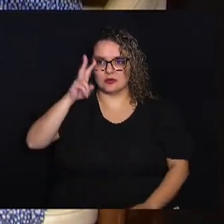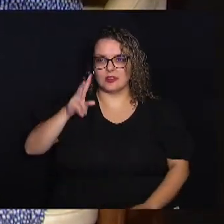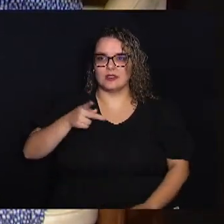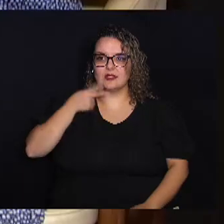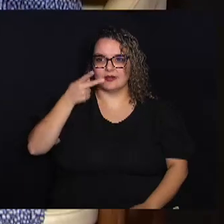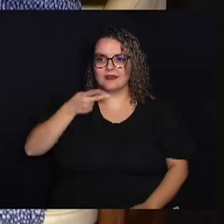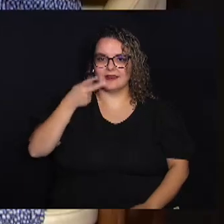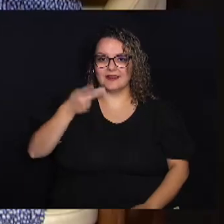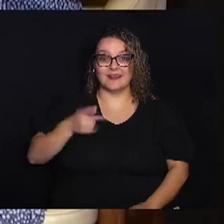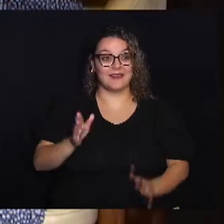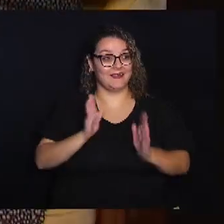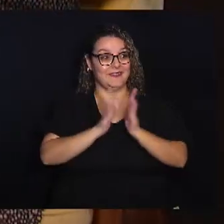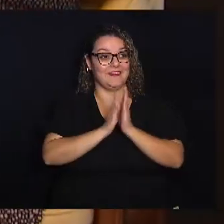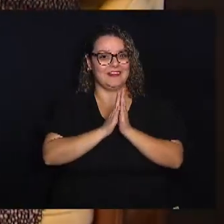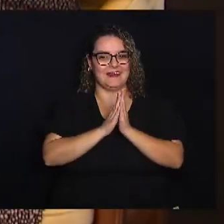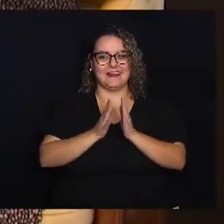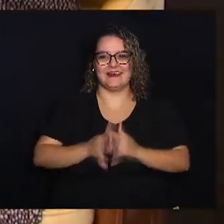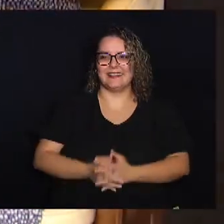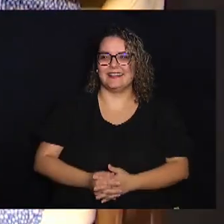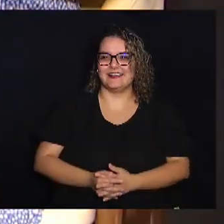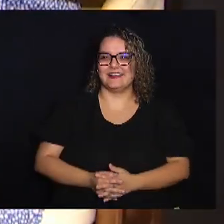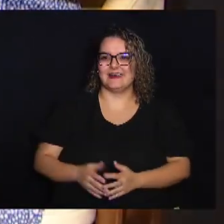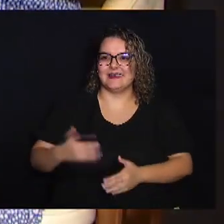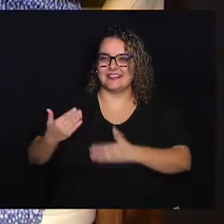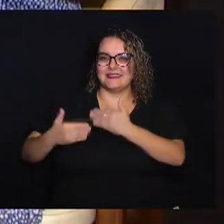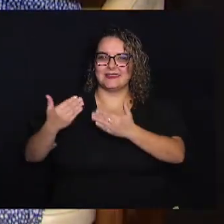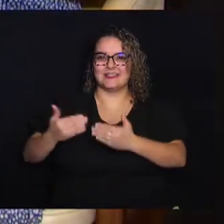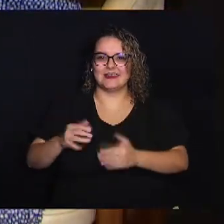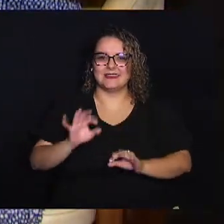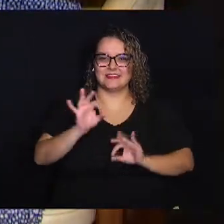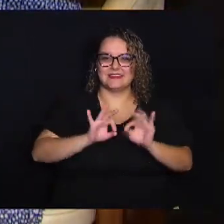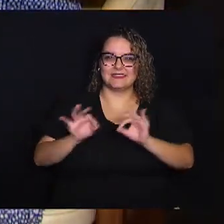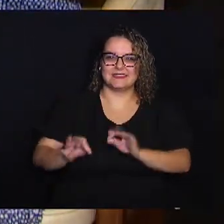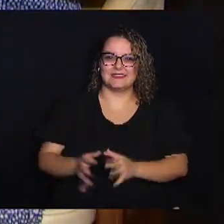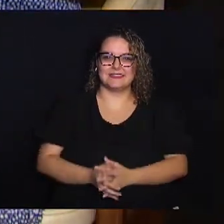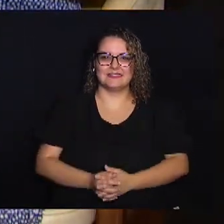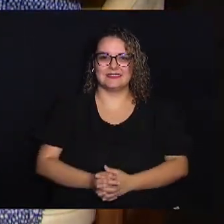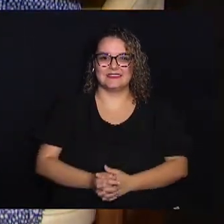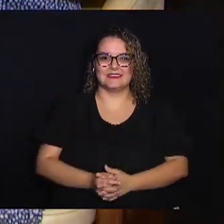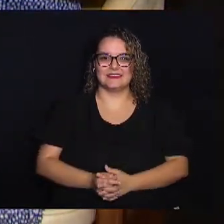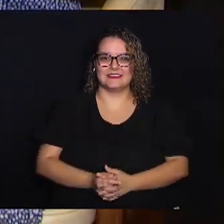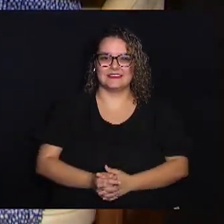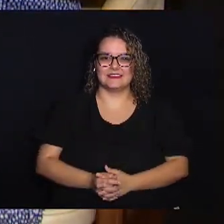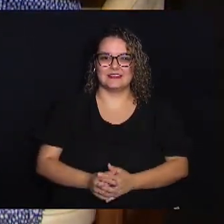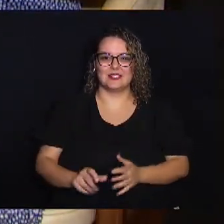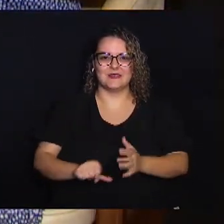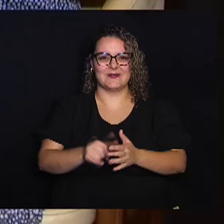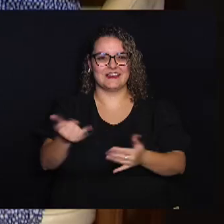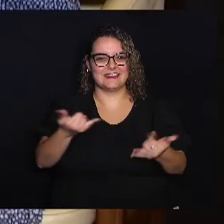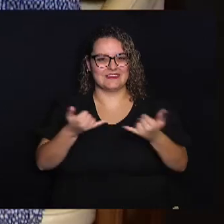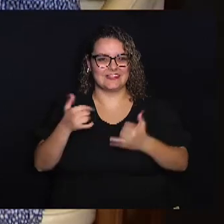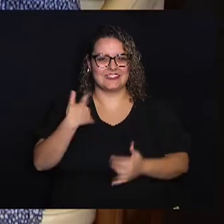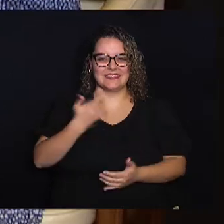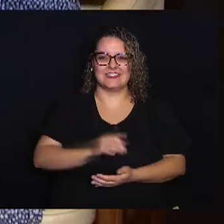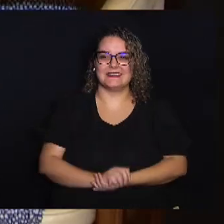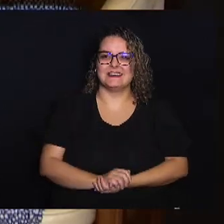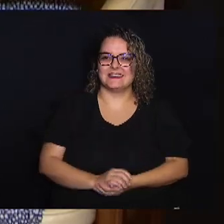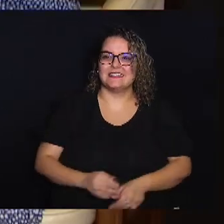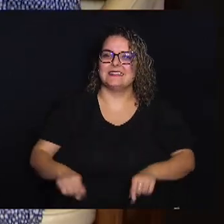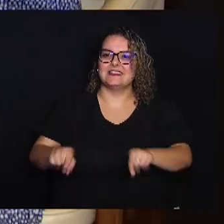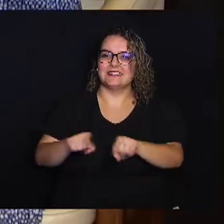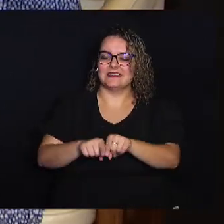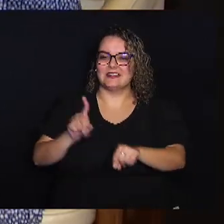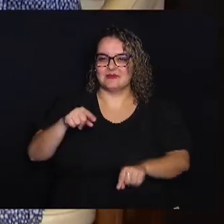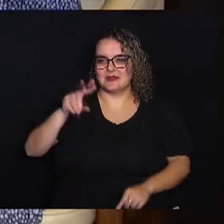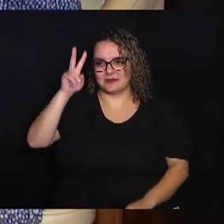contar ainda nos próximos projetos. Passa em primeira mão pra gente aí. Que também é uma